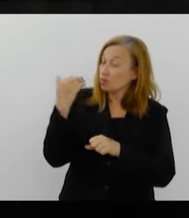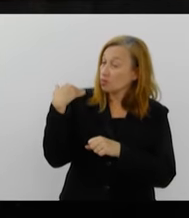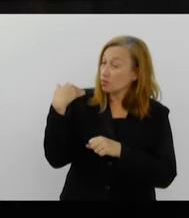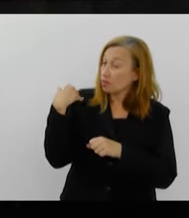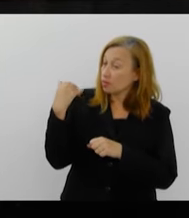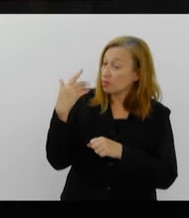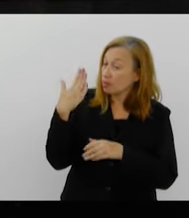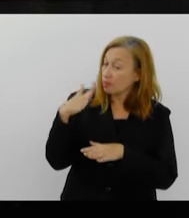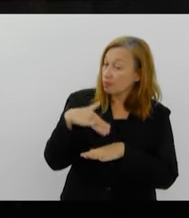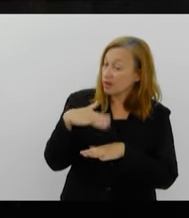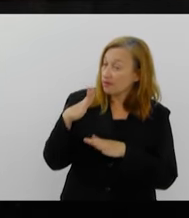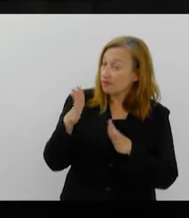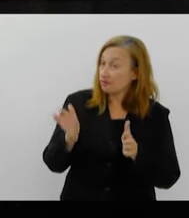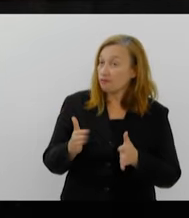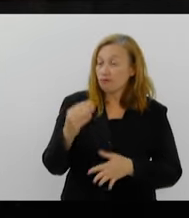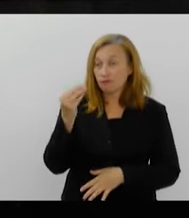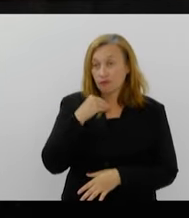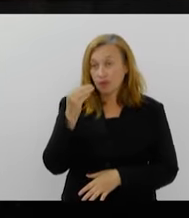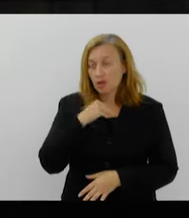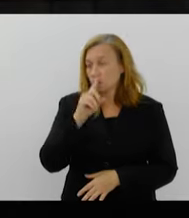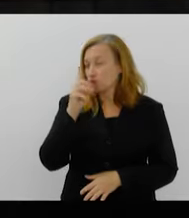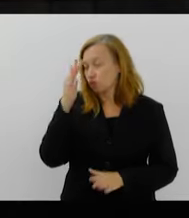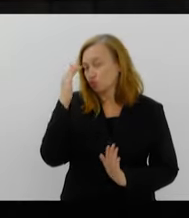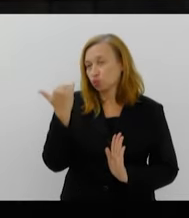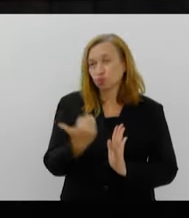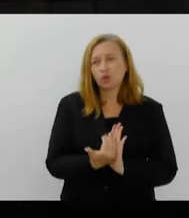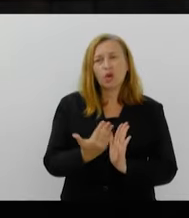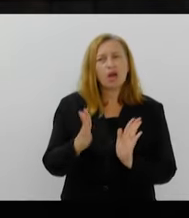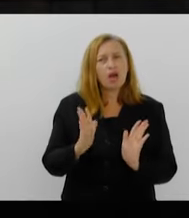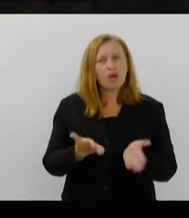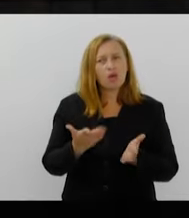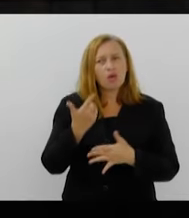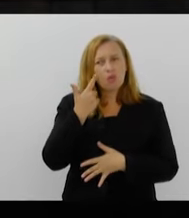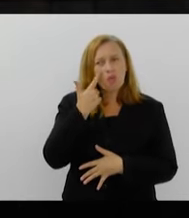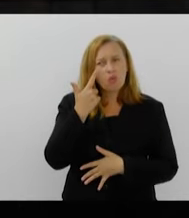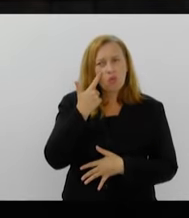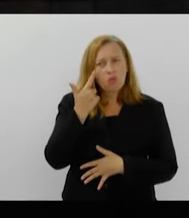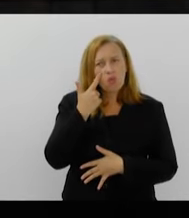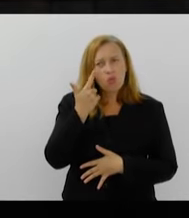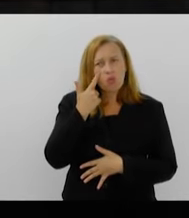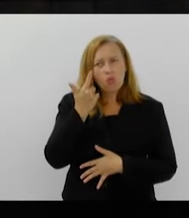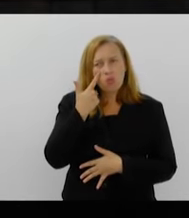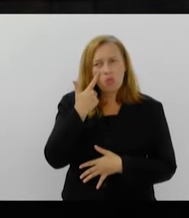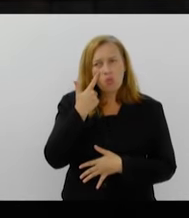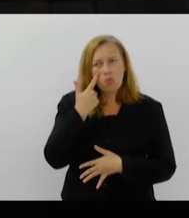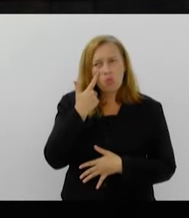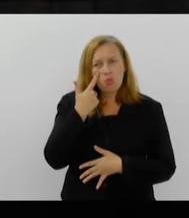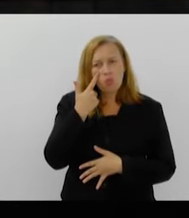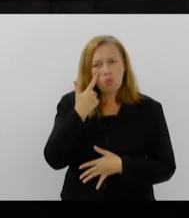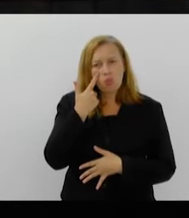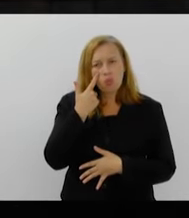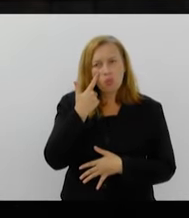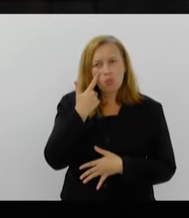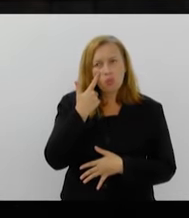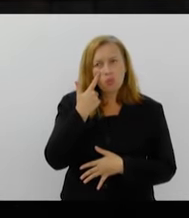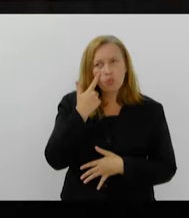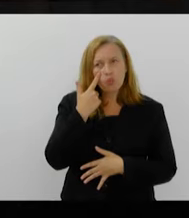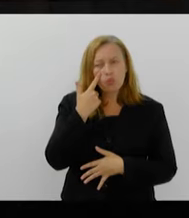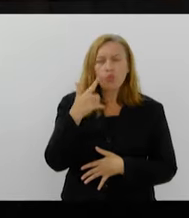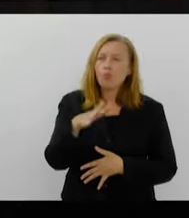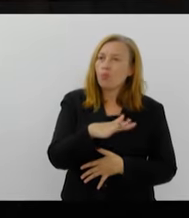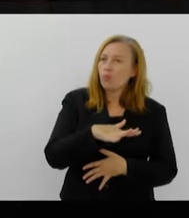mais fraco, não é cumprido. Agora, vai rever uma isenção dada a um determinado